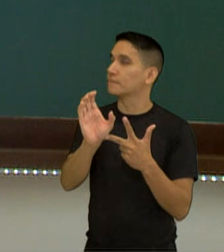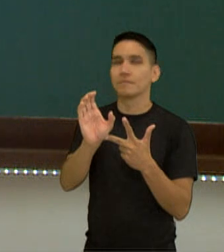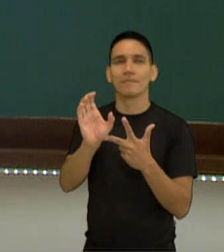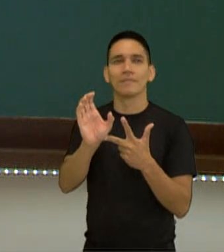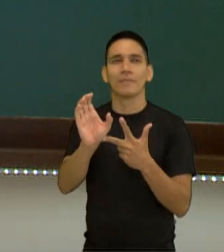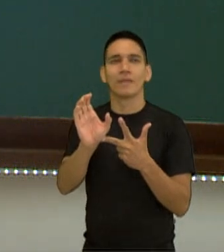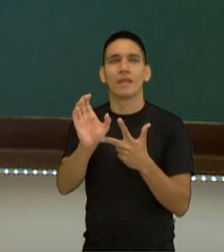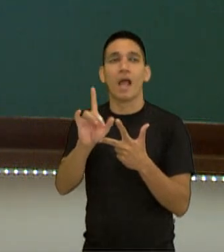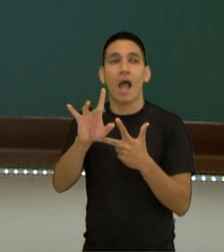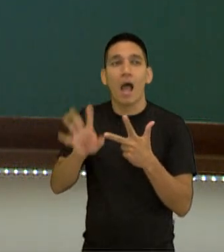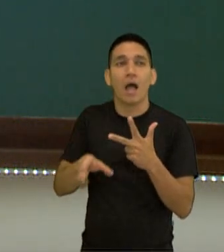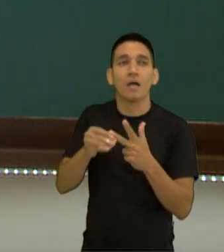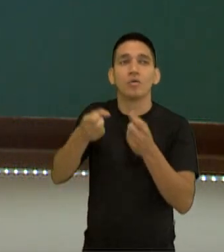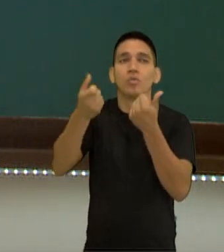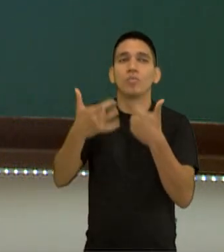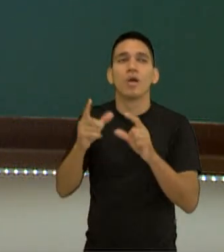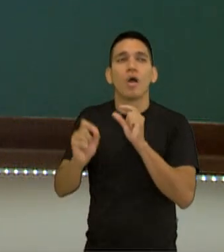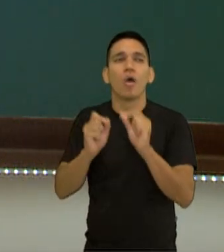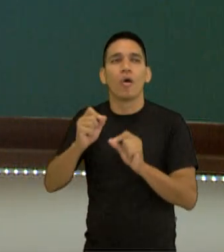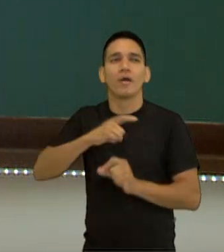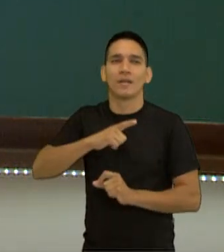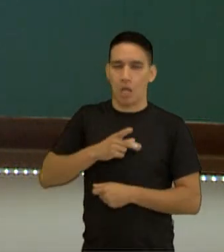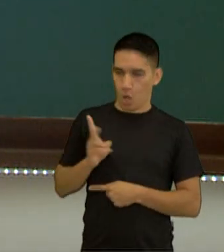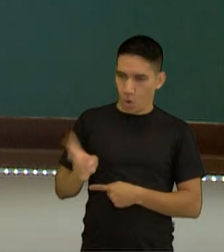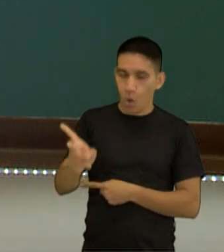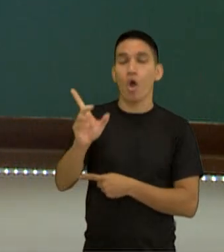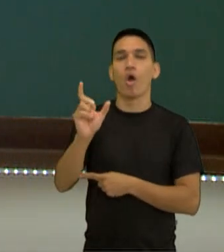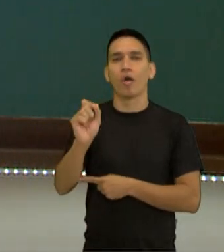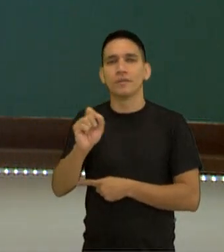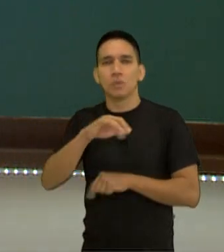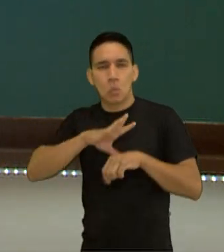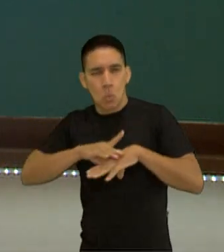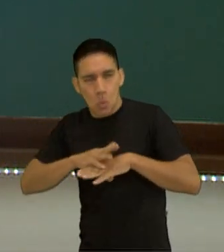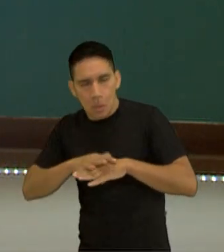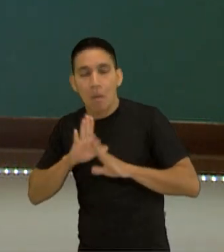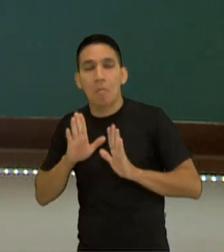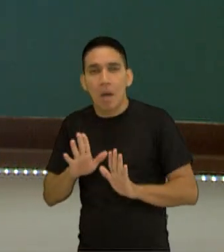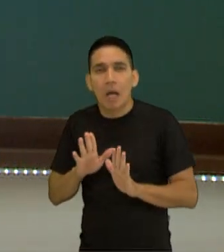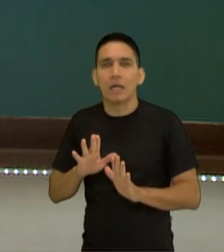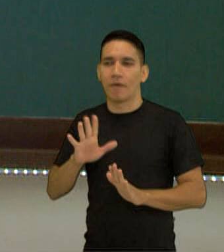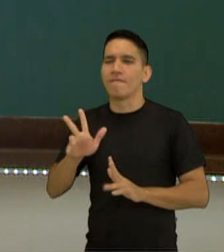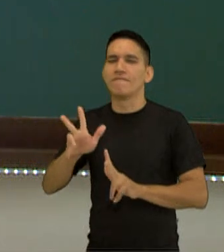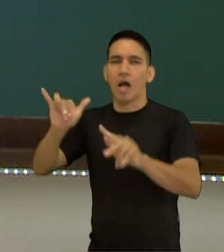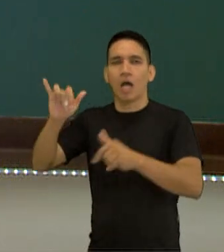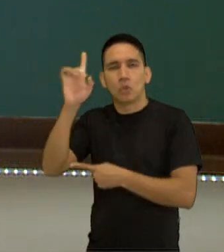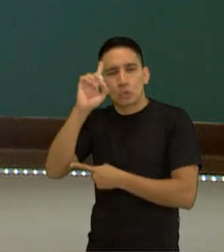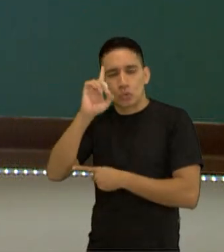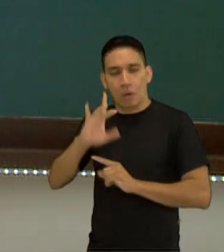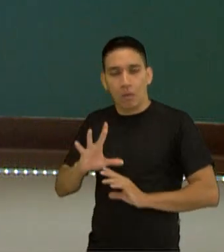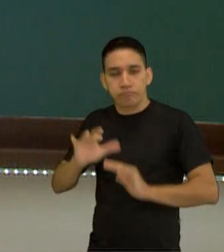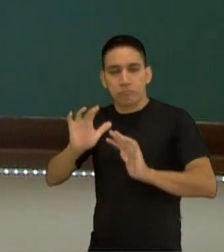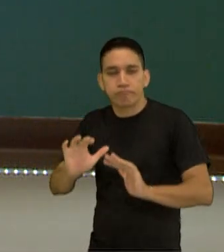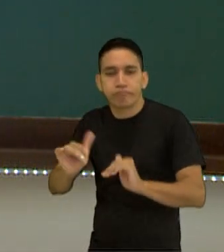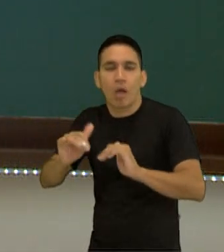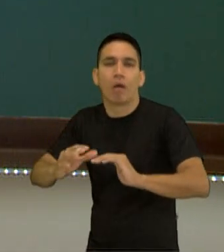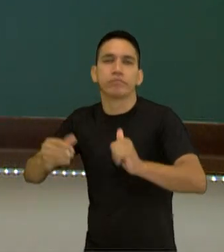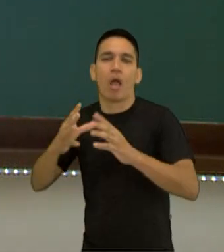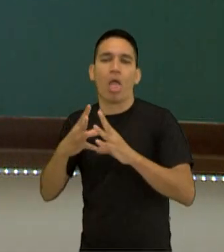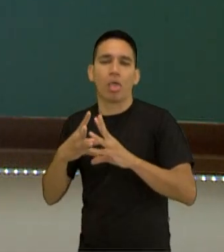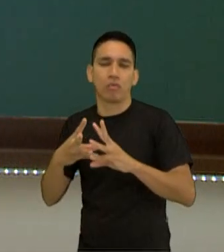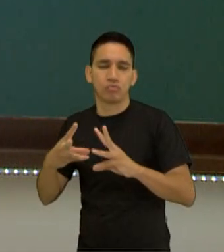slowly. Então, aqui ele está doente, ele ainda está doente, mas está melhorando a cada dia, ou melhorando de